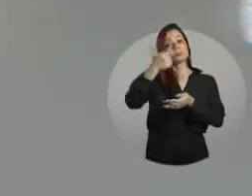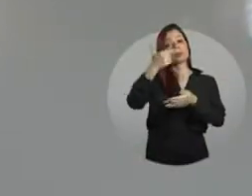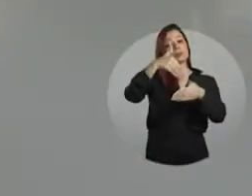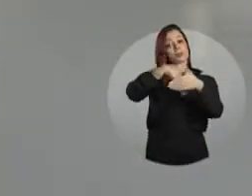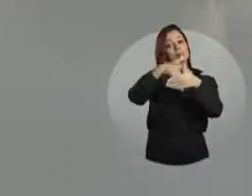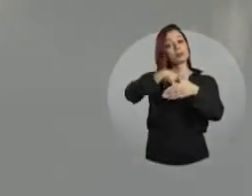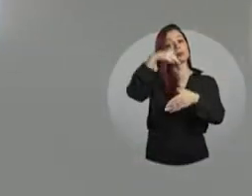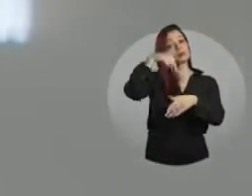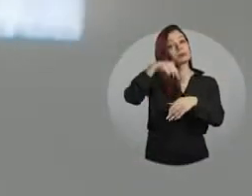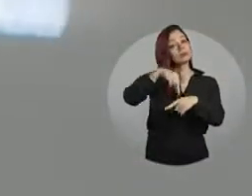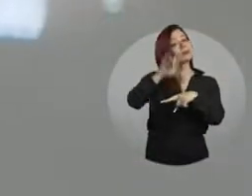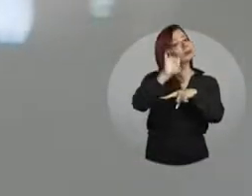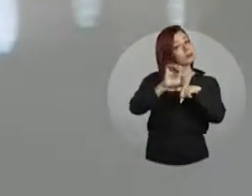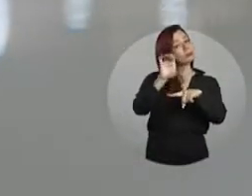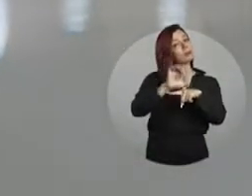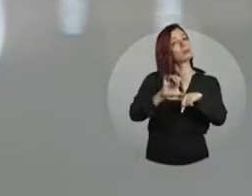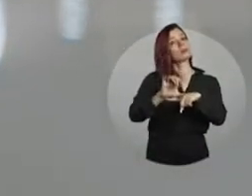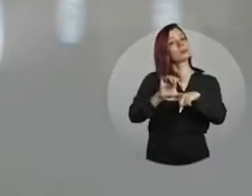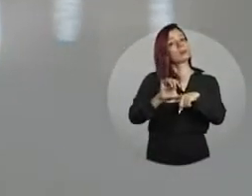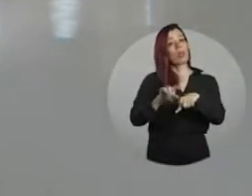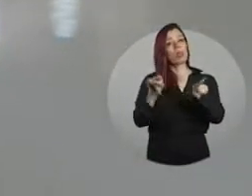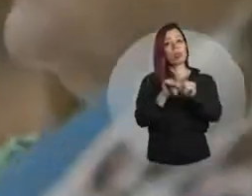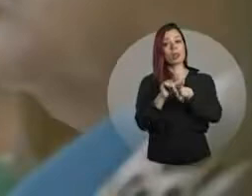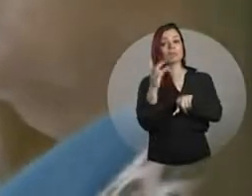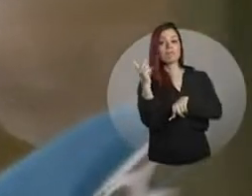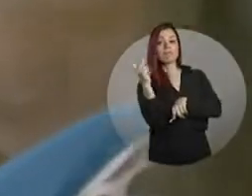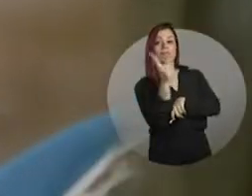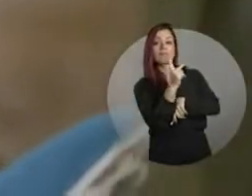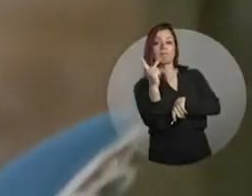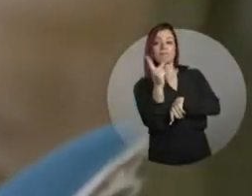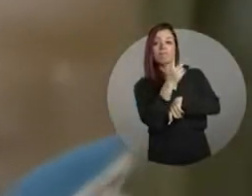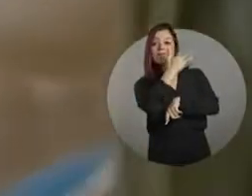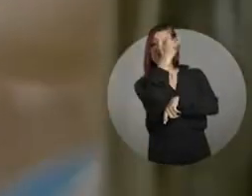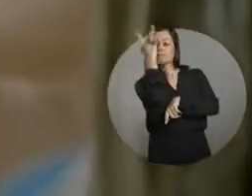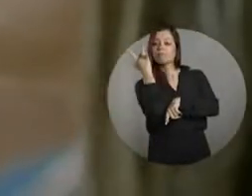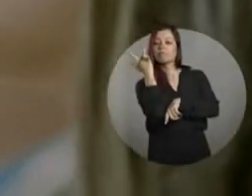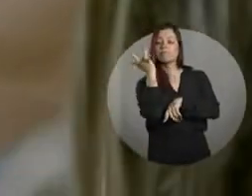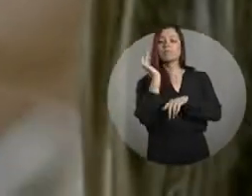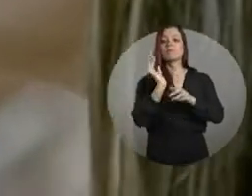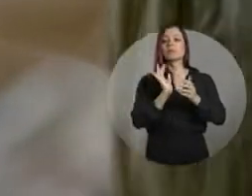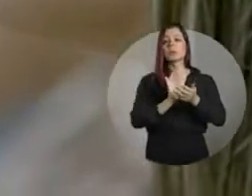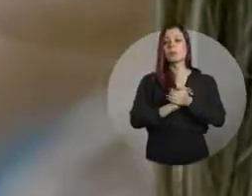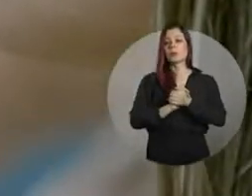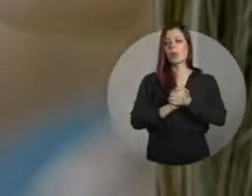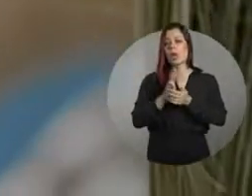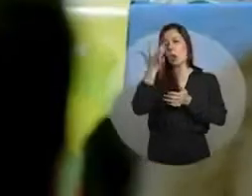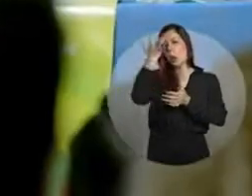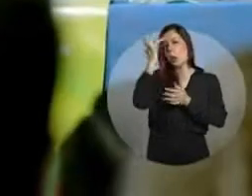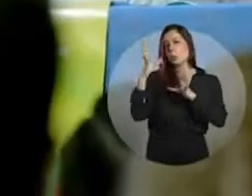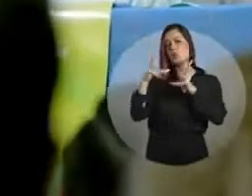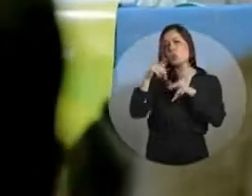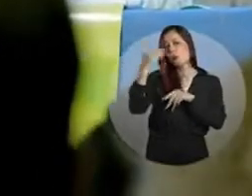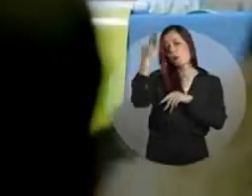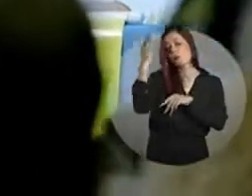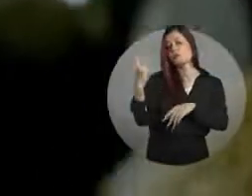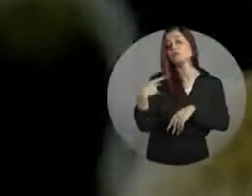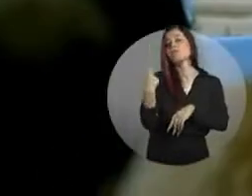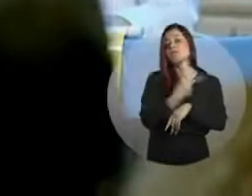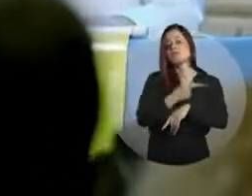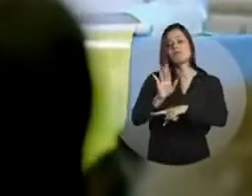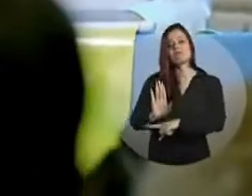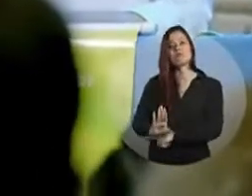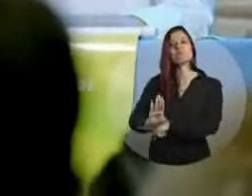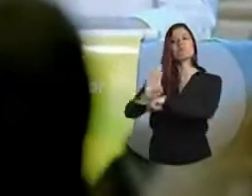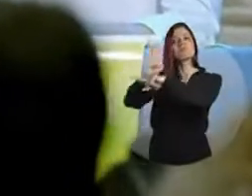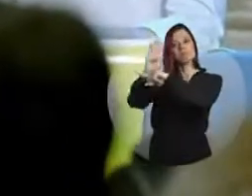Agora nós temos segundo turno aqui no nosso estado, que temos dois candidatos. E eu acho que todo mundo